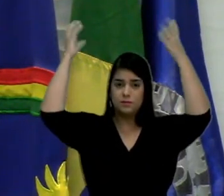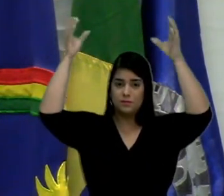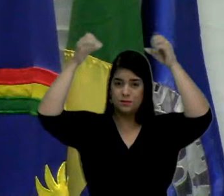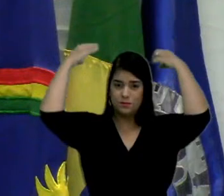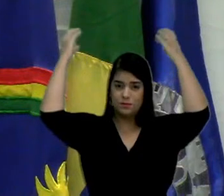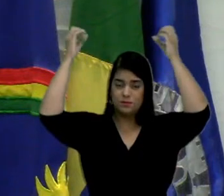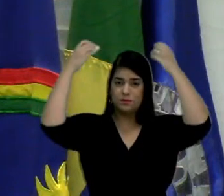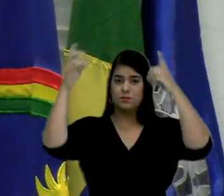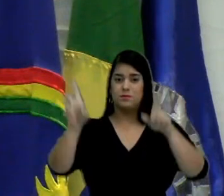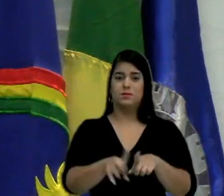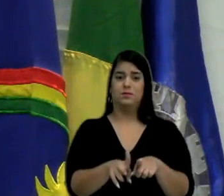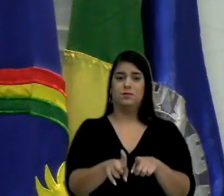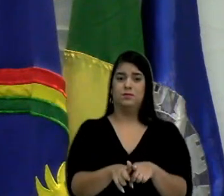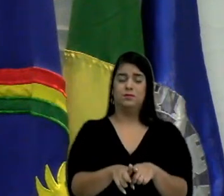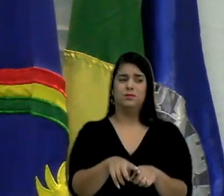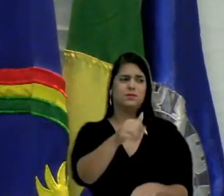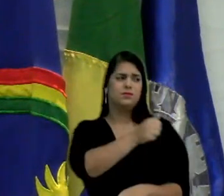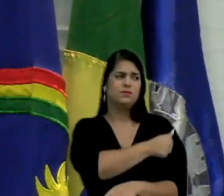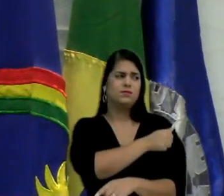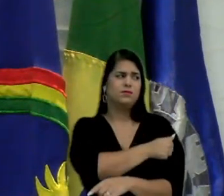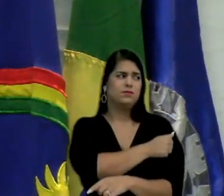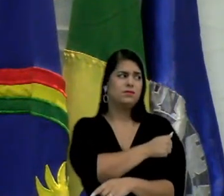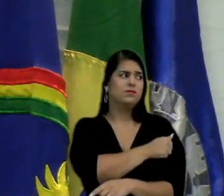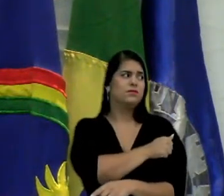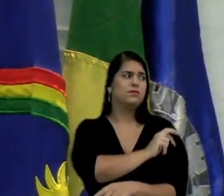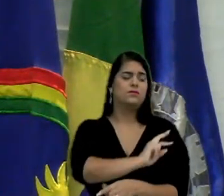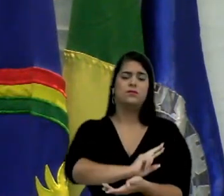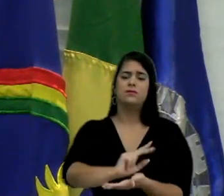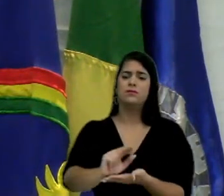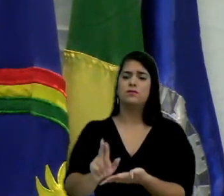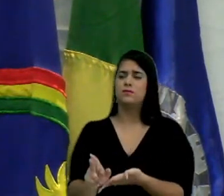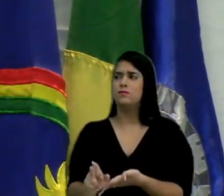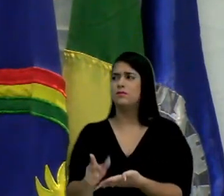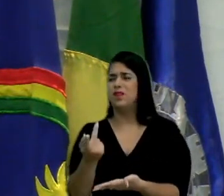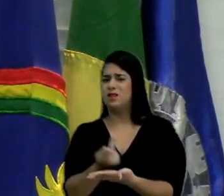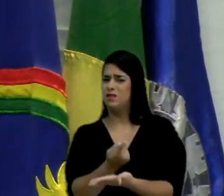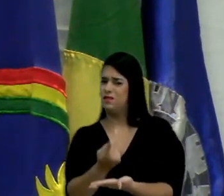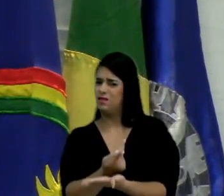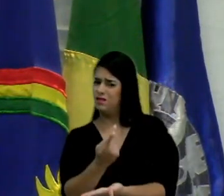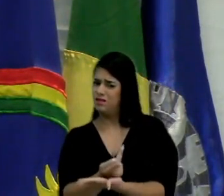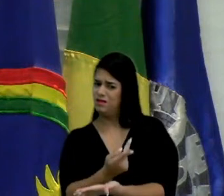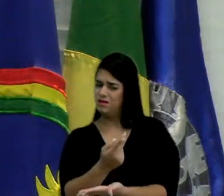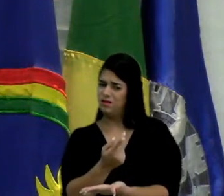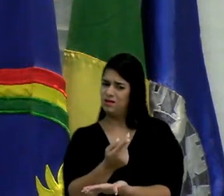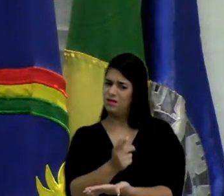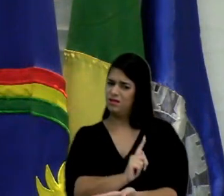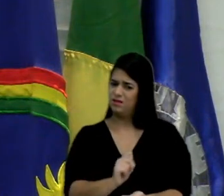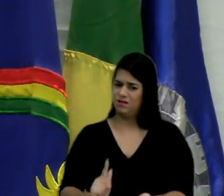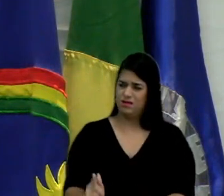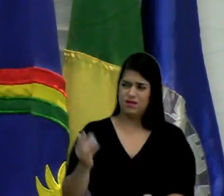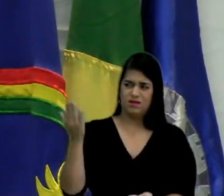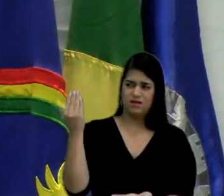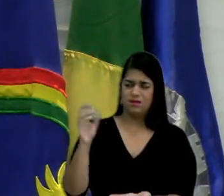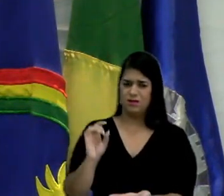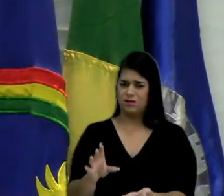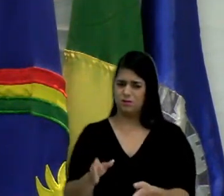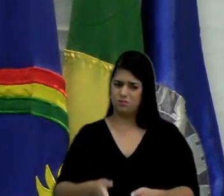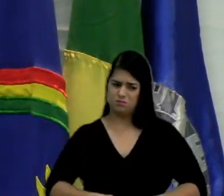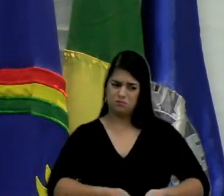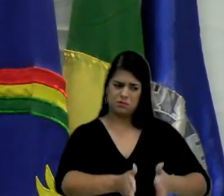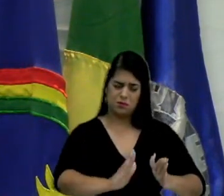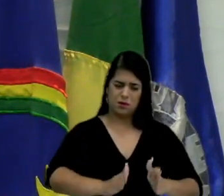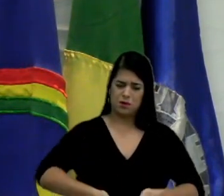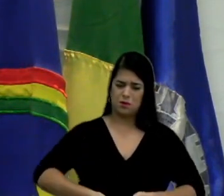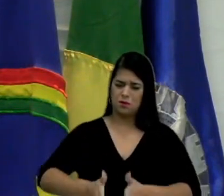estudantes mas também nas outras comunidades não vamos cometer o mesmo erro que a gestão passada fazia de fazer apenas as principais